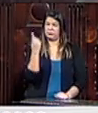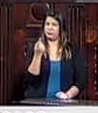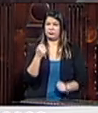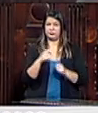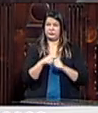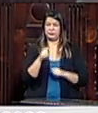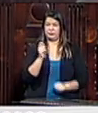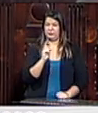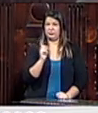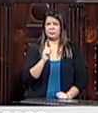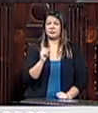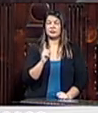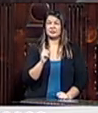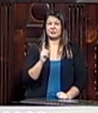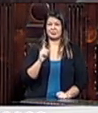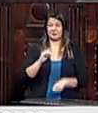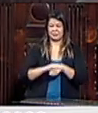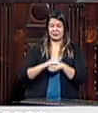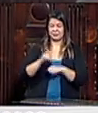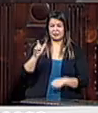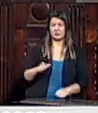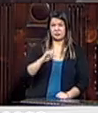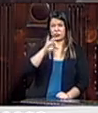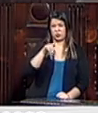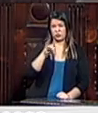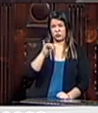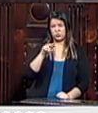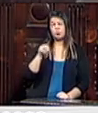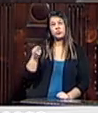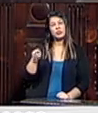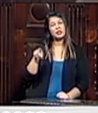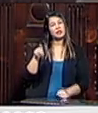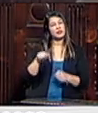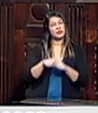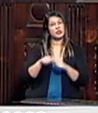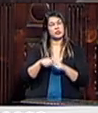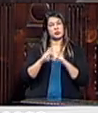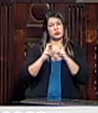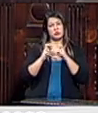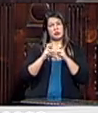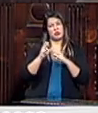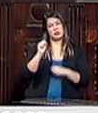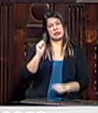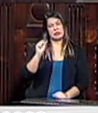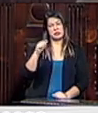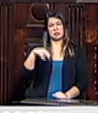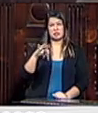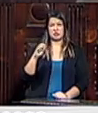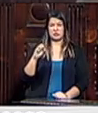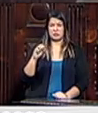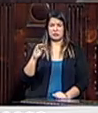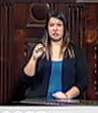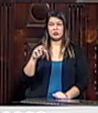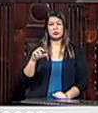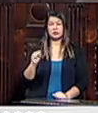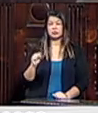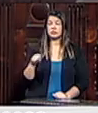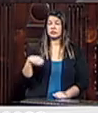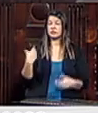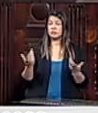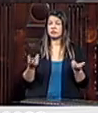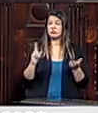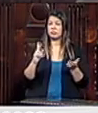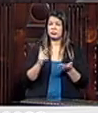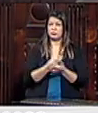esse camarada Júlio Lopes fez com o trem de Santa Teresa. Em relação ao projeto do